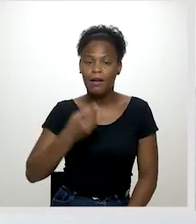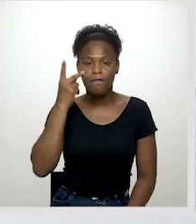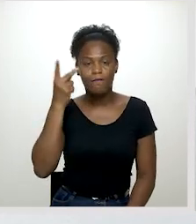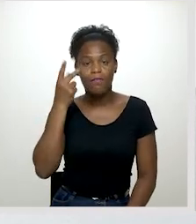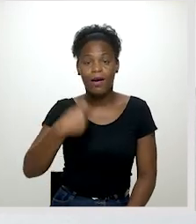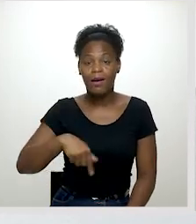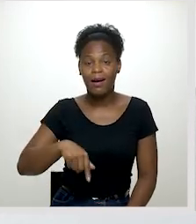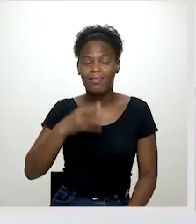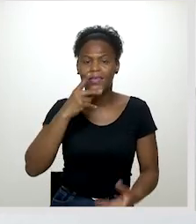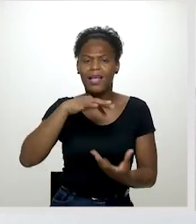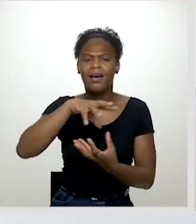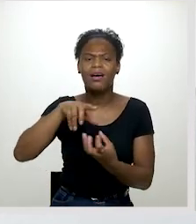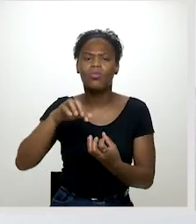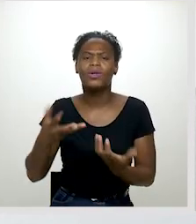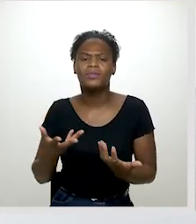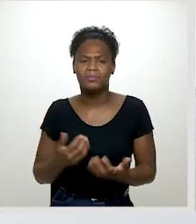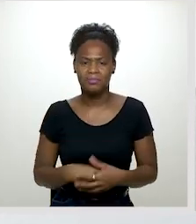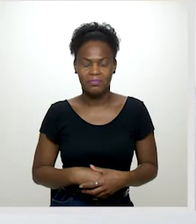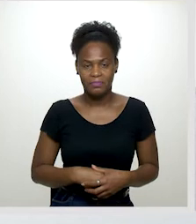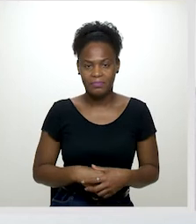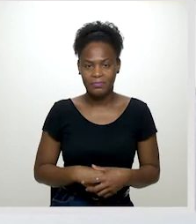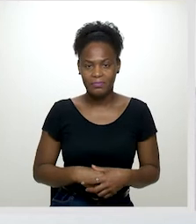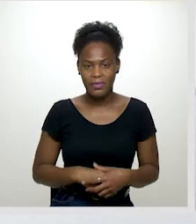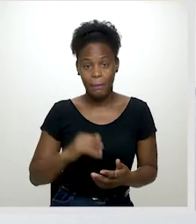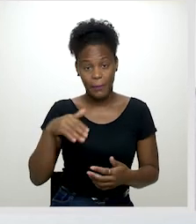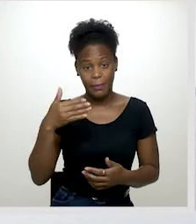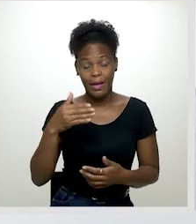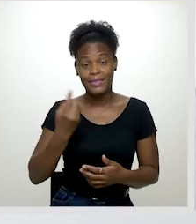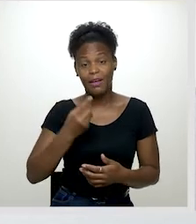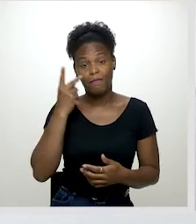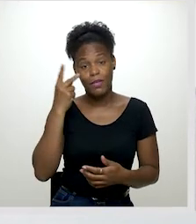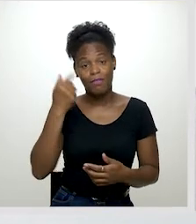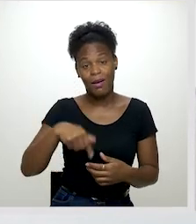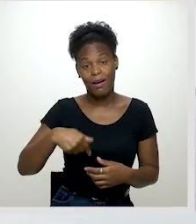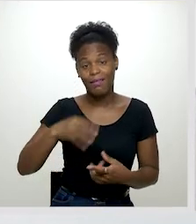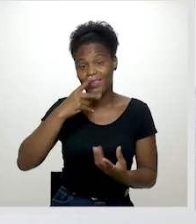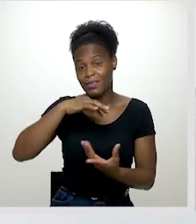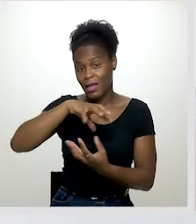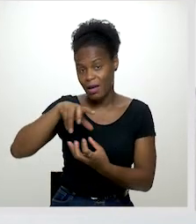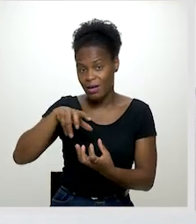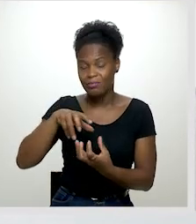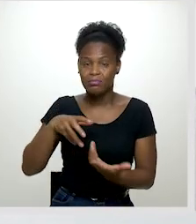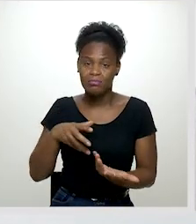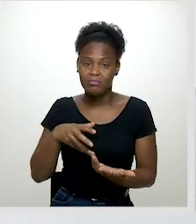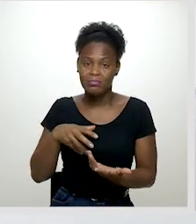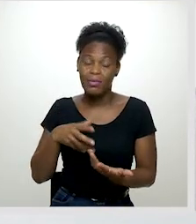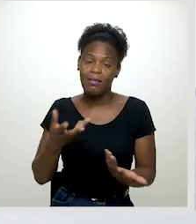seres vivos existentes na Terra? Os primeiros seres vivos existentes na Terra,